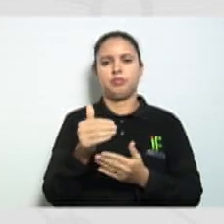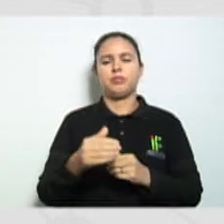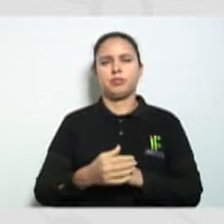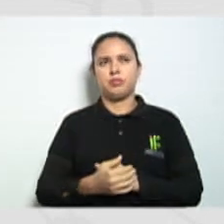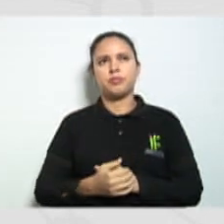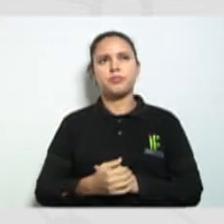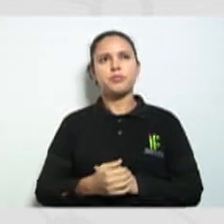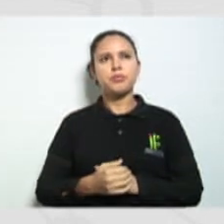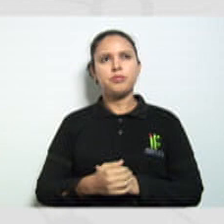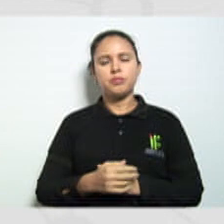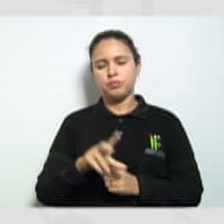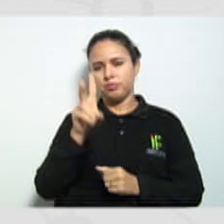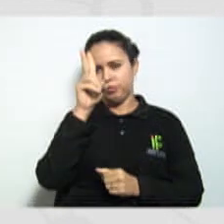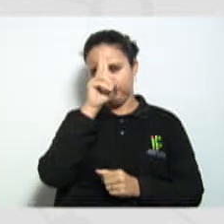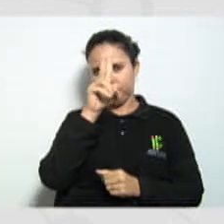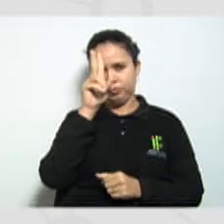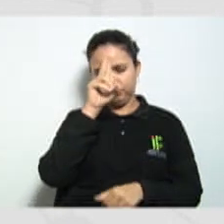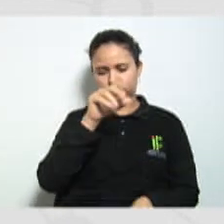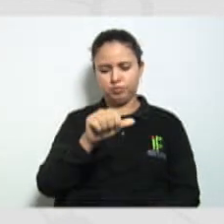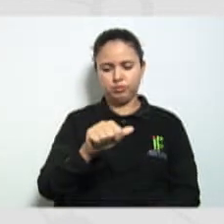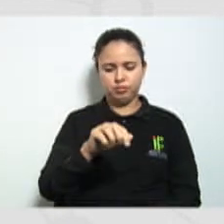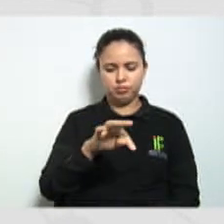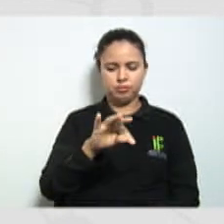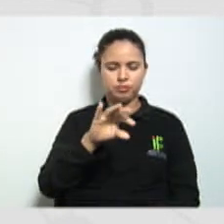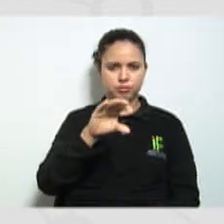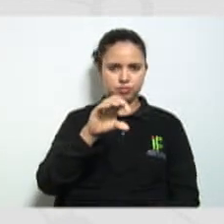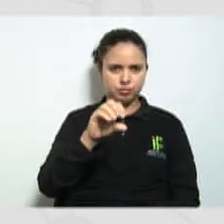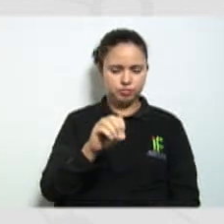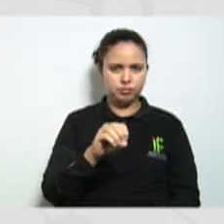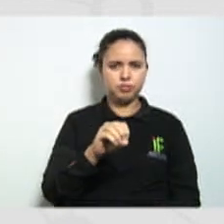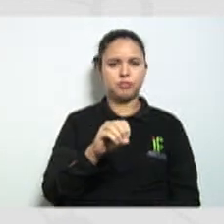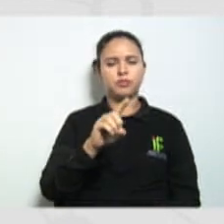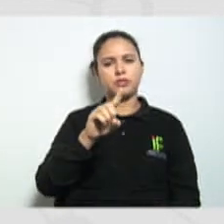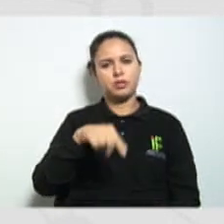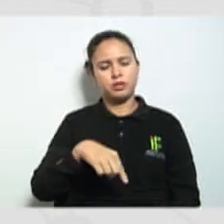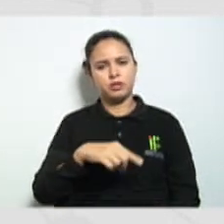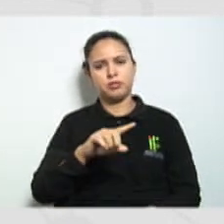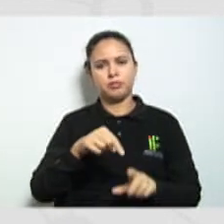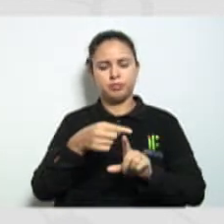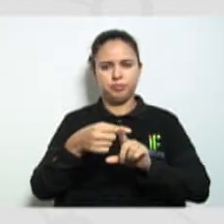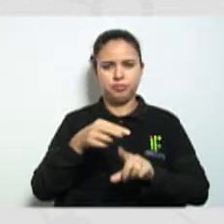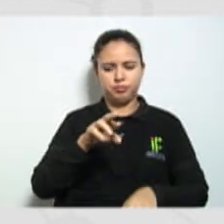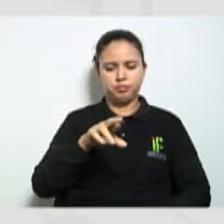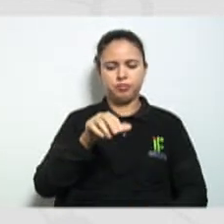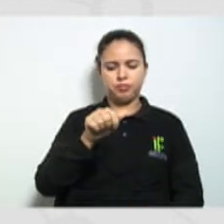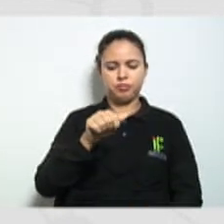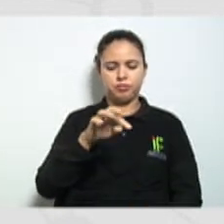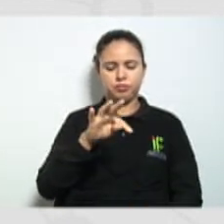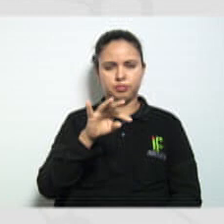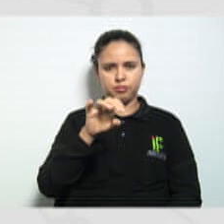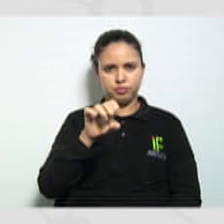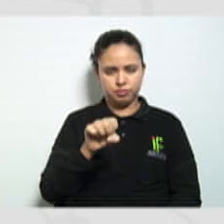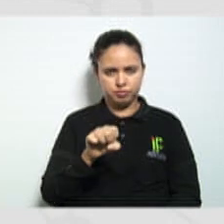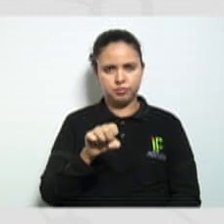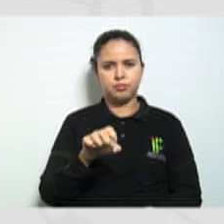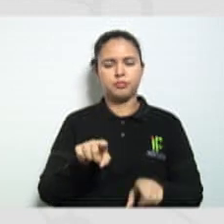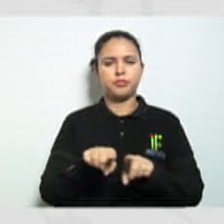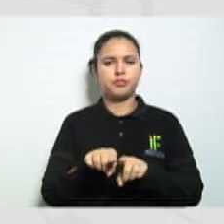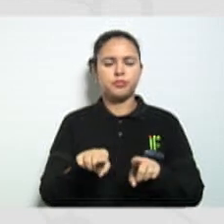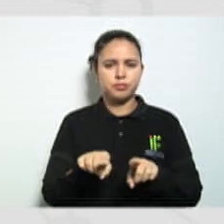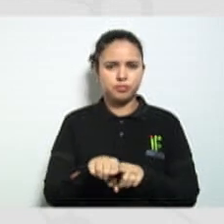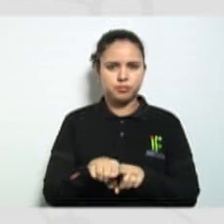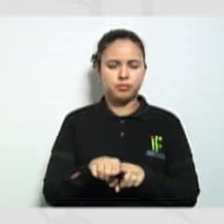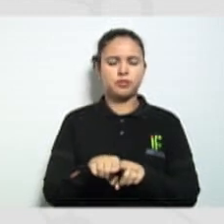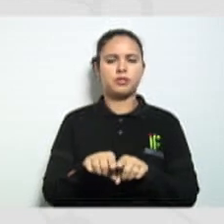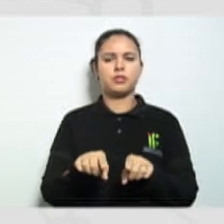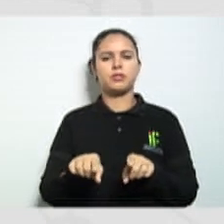200. Então, lembrando que o ato cooperativo é a constituição da RATS e constituição da reserva legal. Já